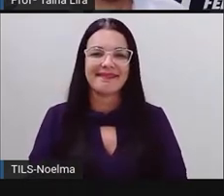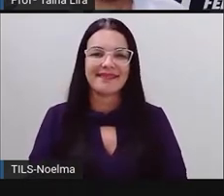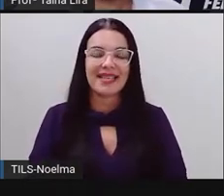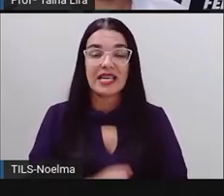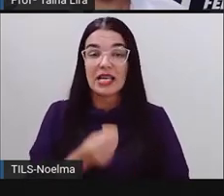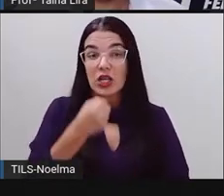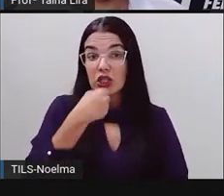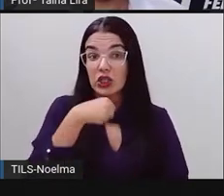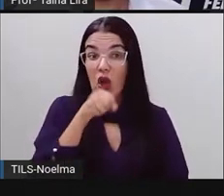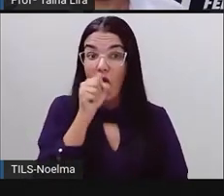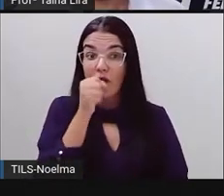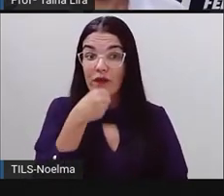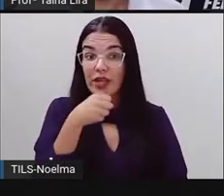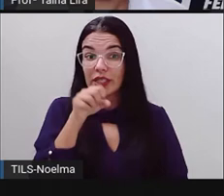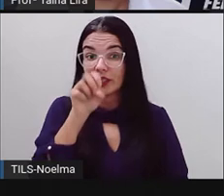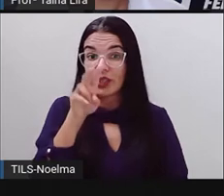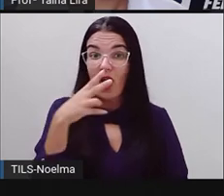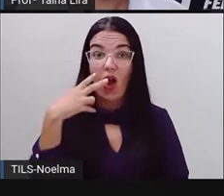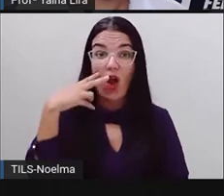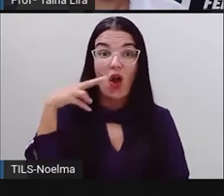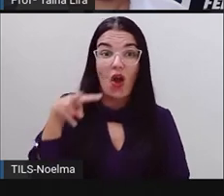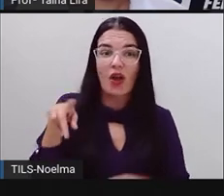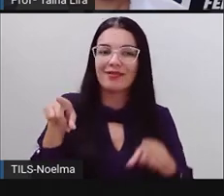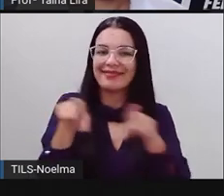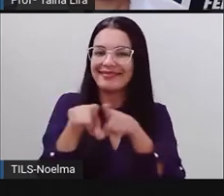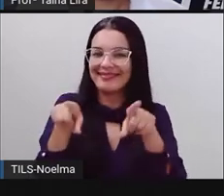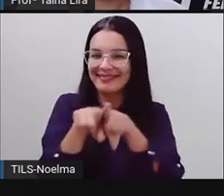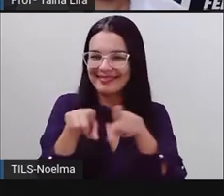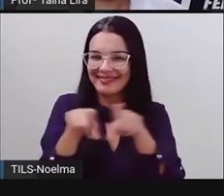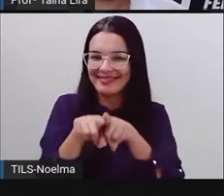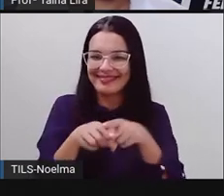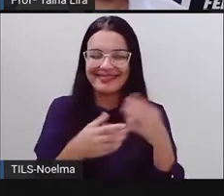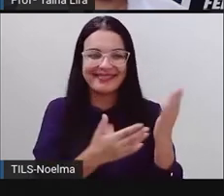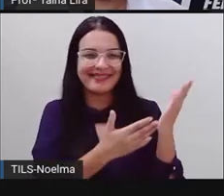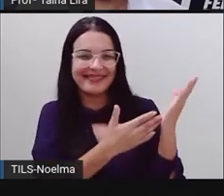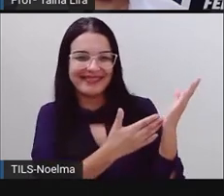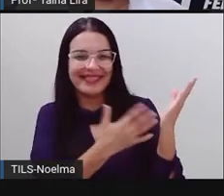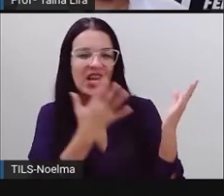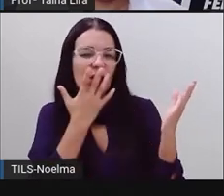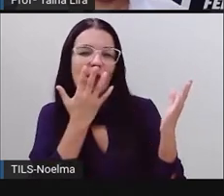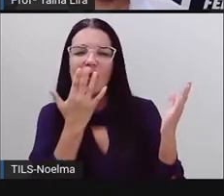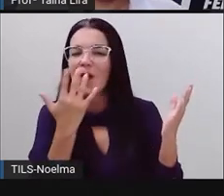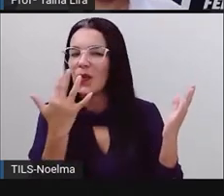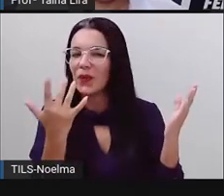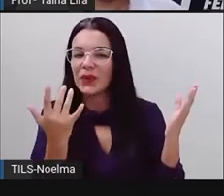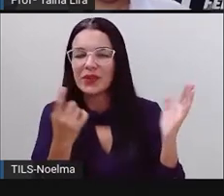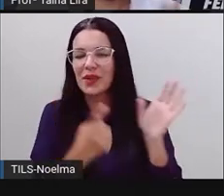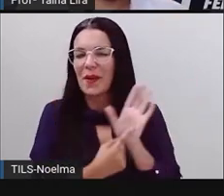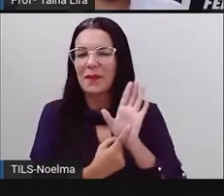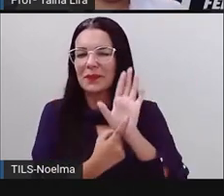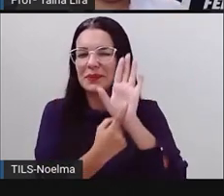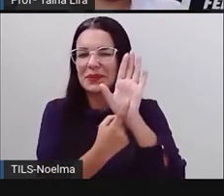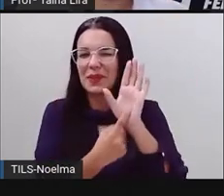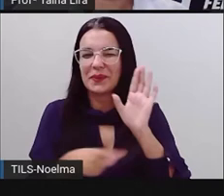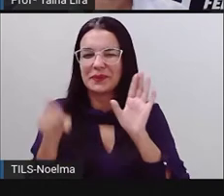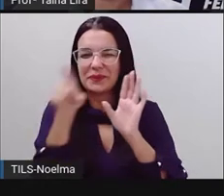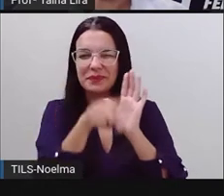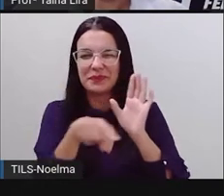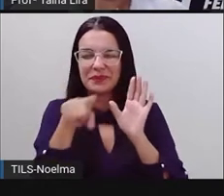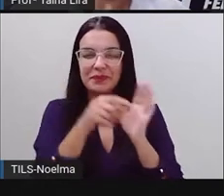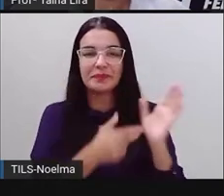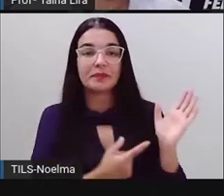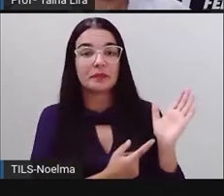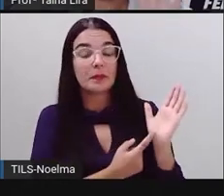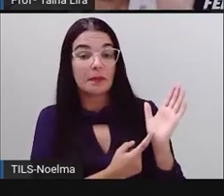o sorvete ó para você até que um sorvete bem colorido para ilustrar esse sorvete maravilhoso aí